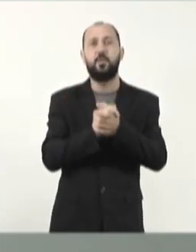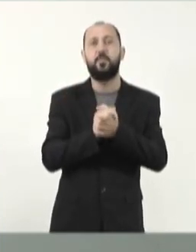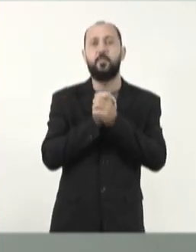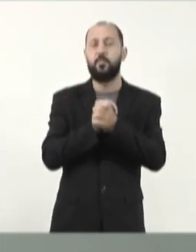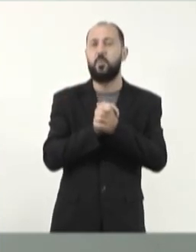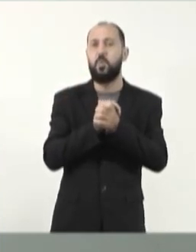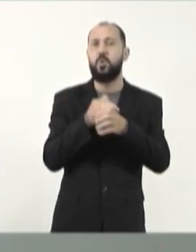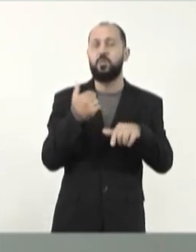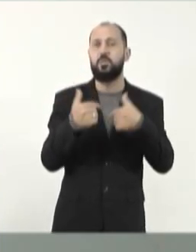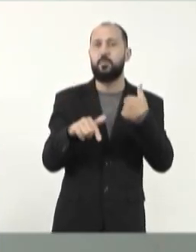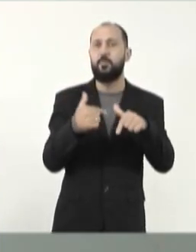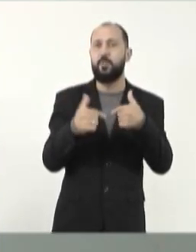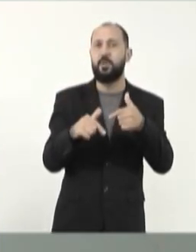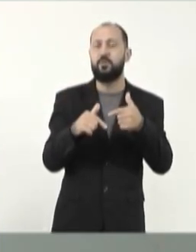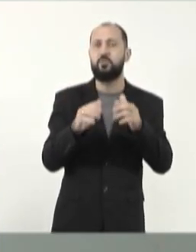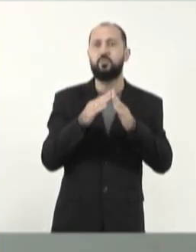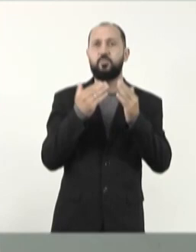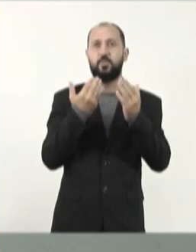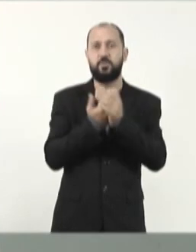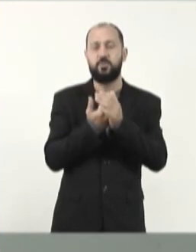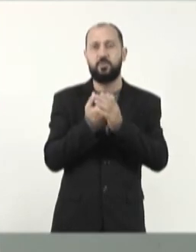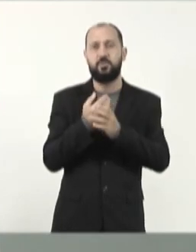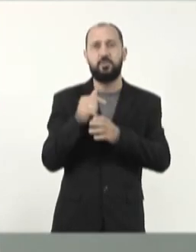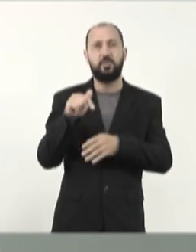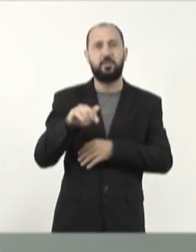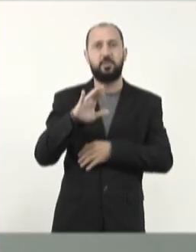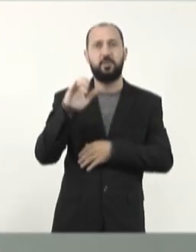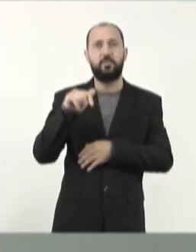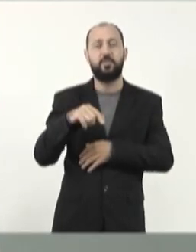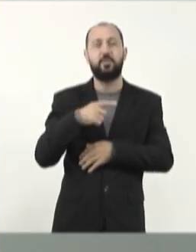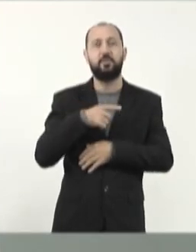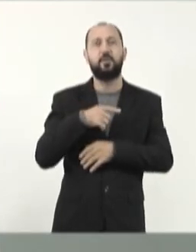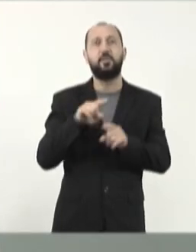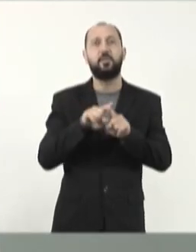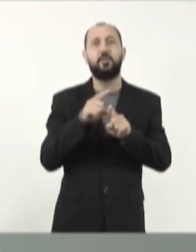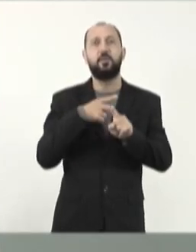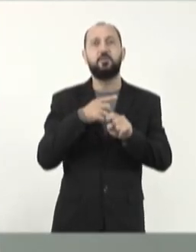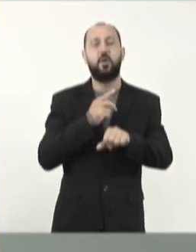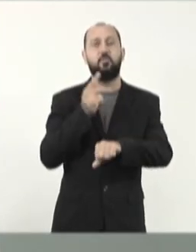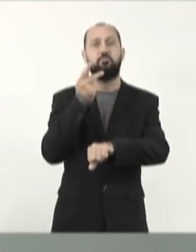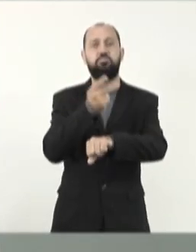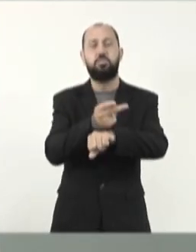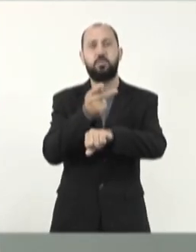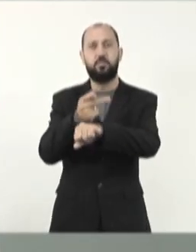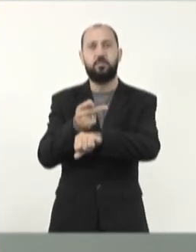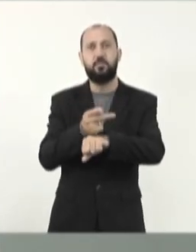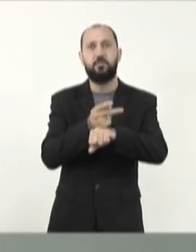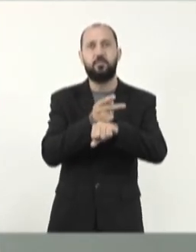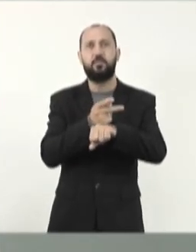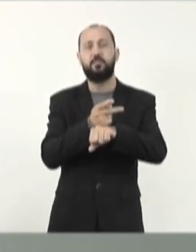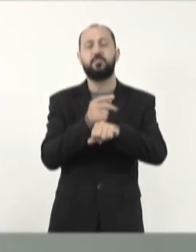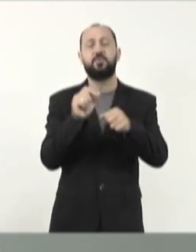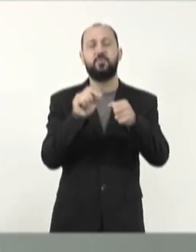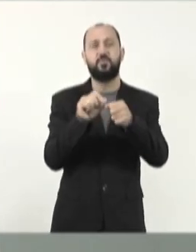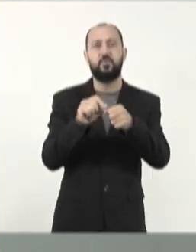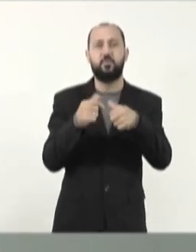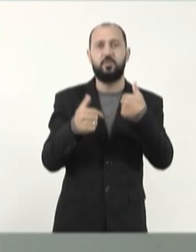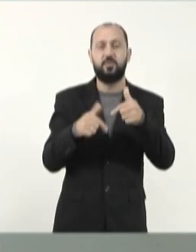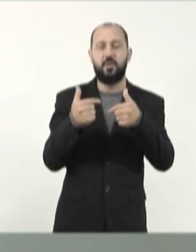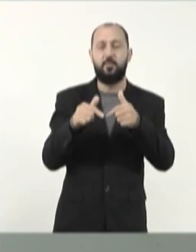parabenizando um trabalho de uma escola aqui de Campo Grande, que inclusive tem sido premiada pelas suas